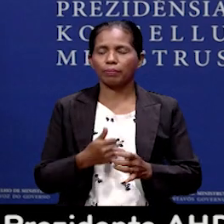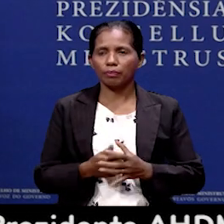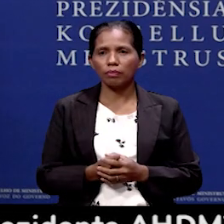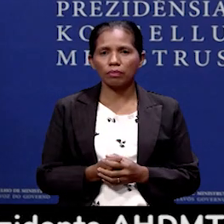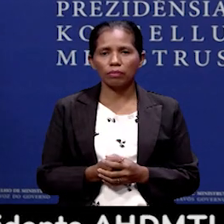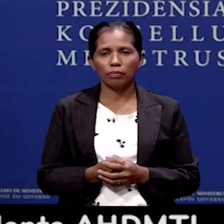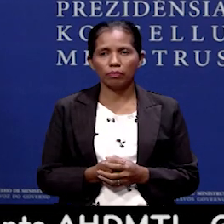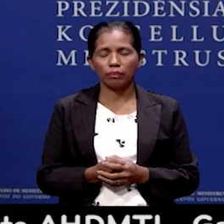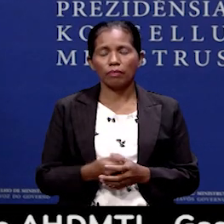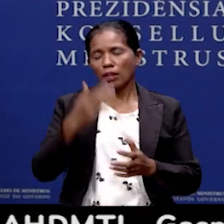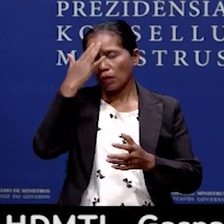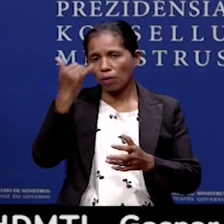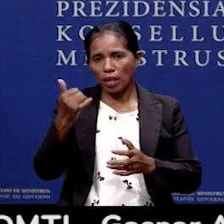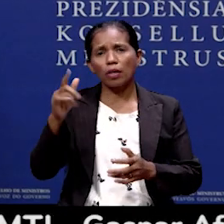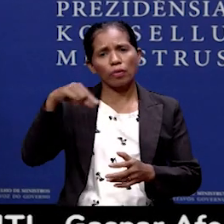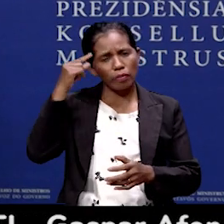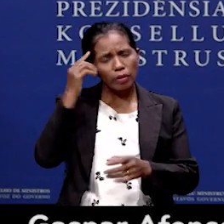Então, só o governo que falando,